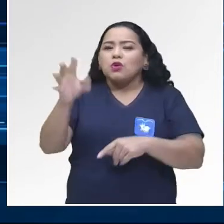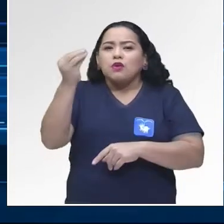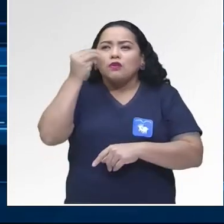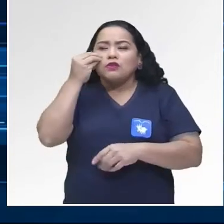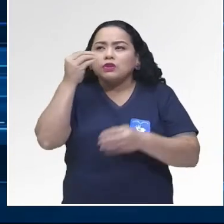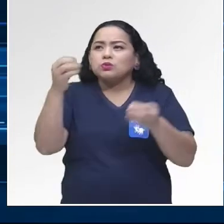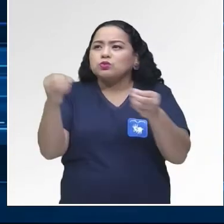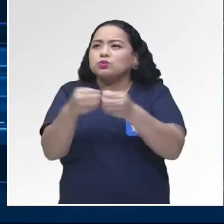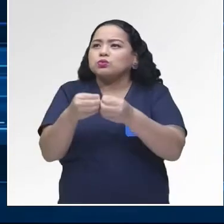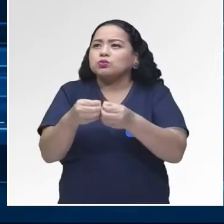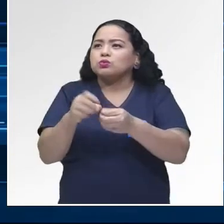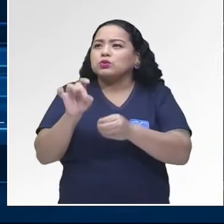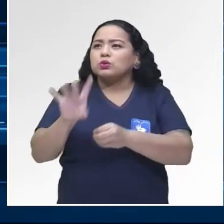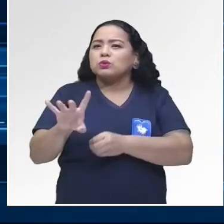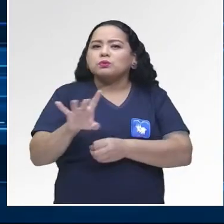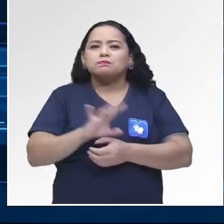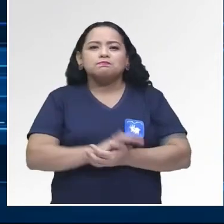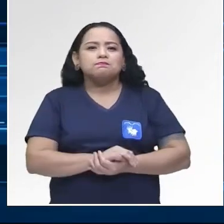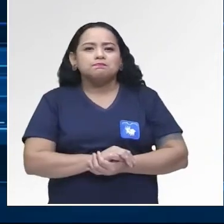das coisas.